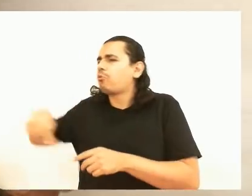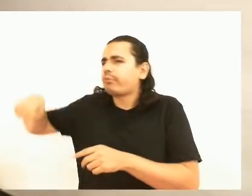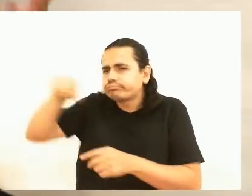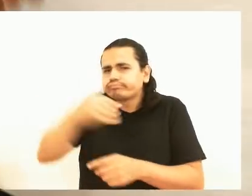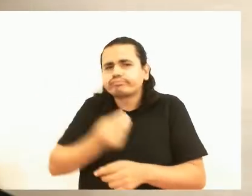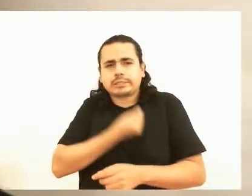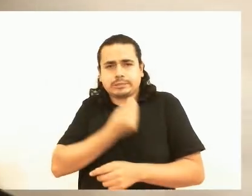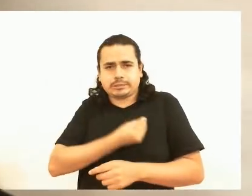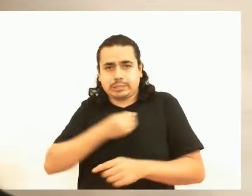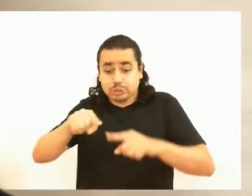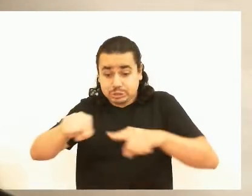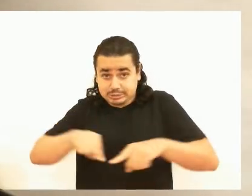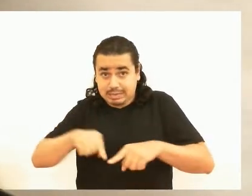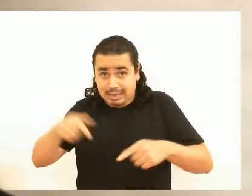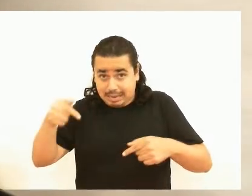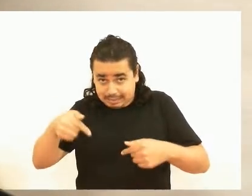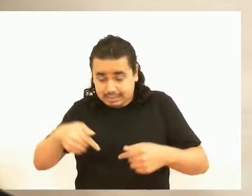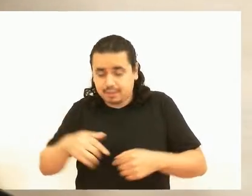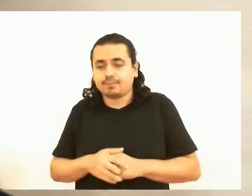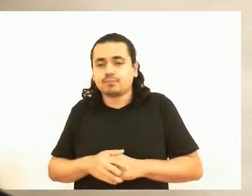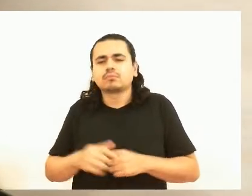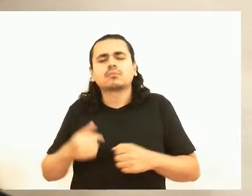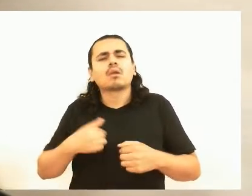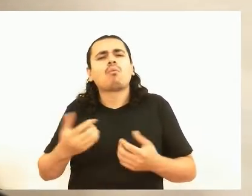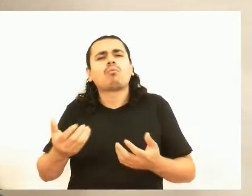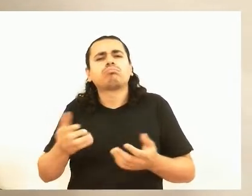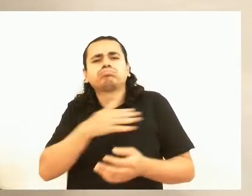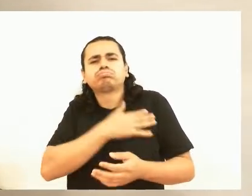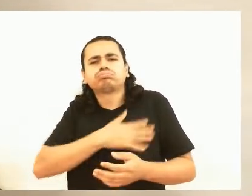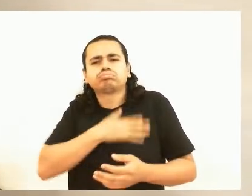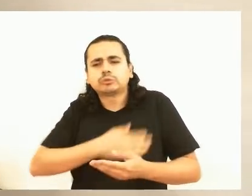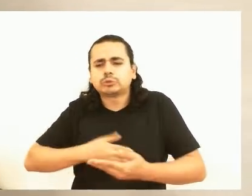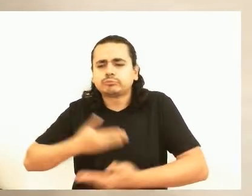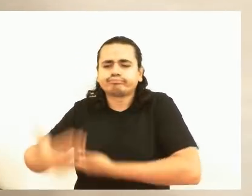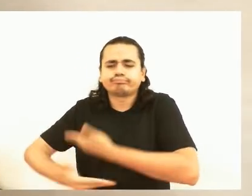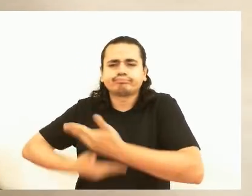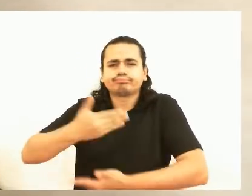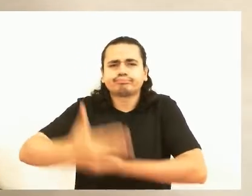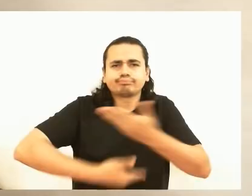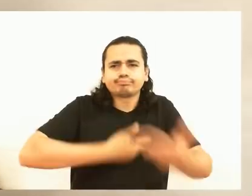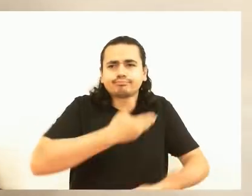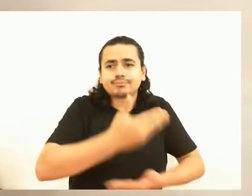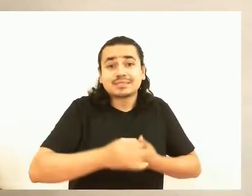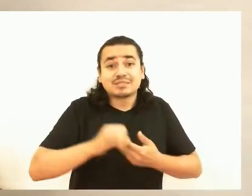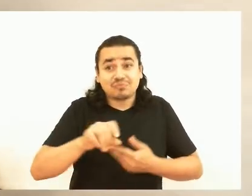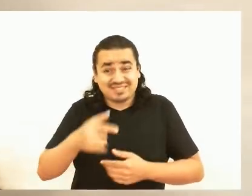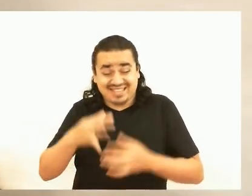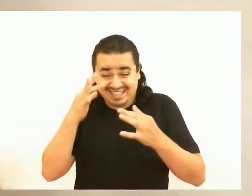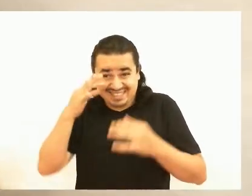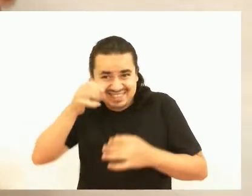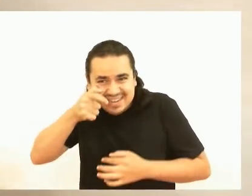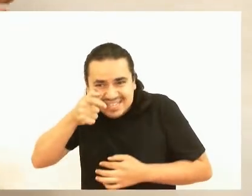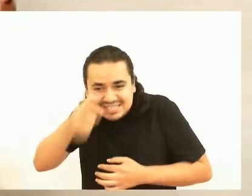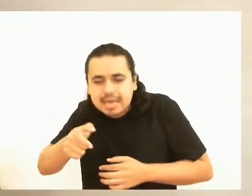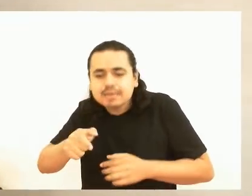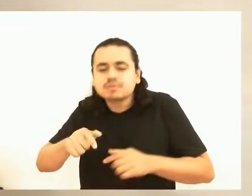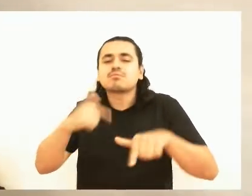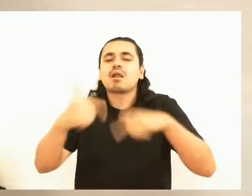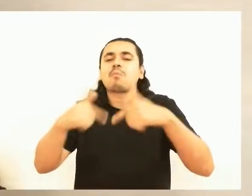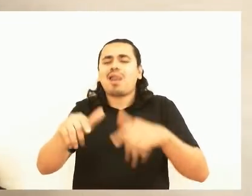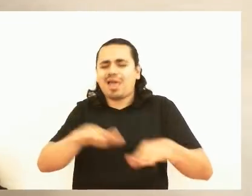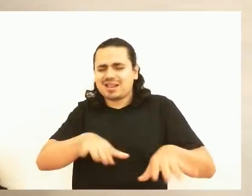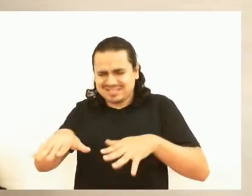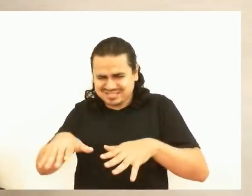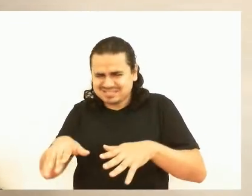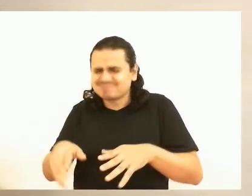então é eu gosto de partilhar isso de você você está interessado em trabalhar com crianças